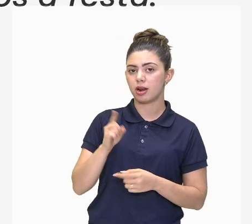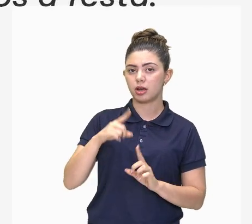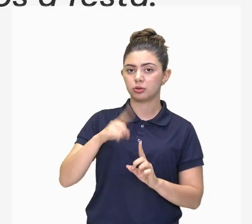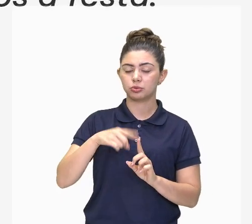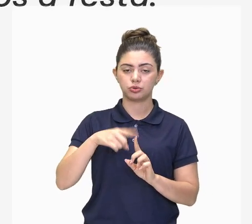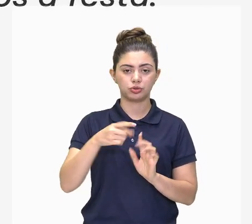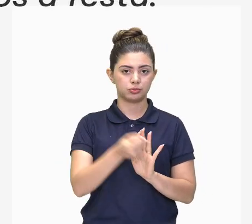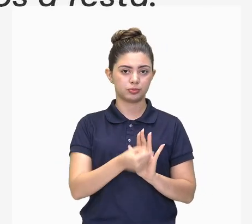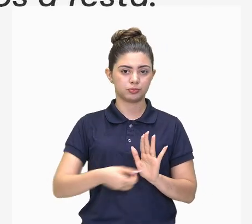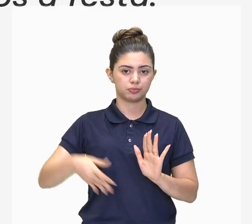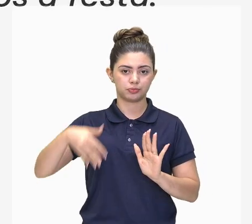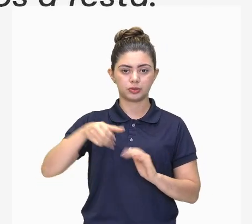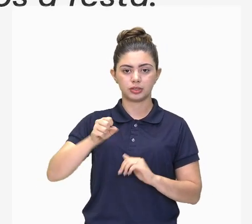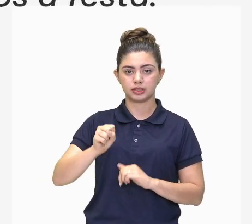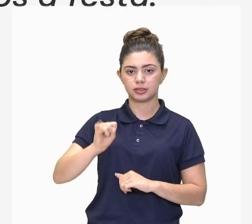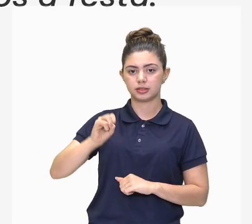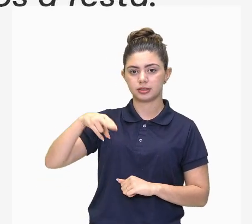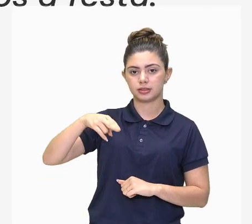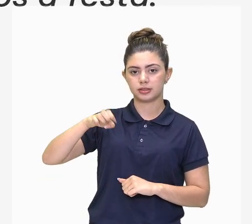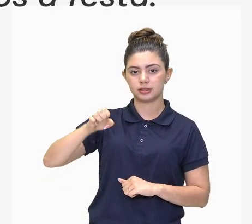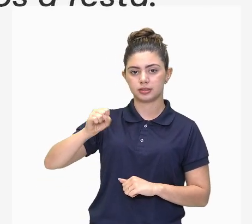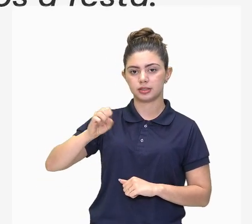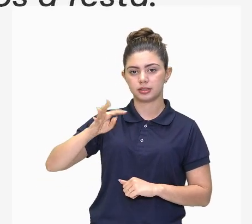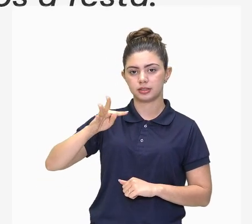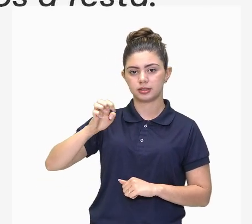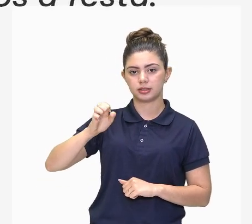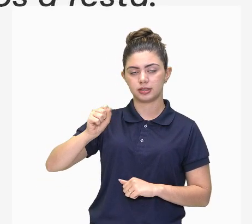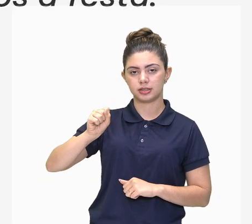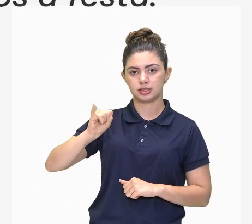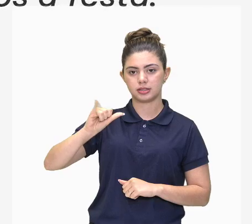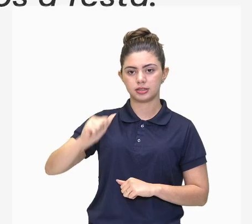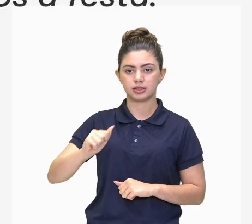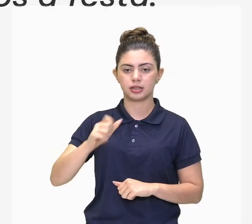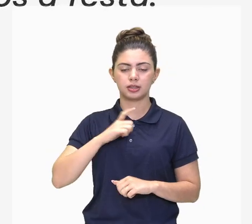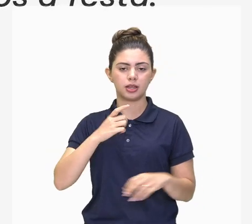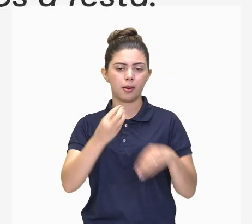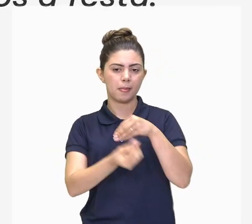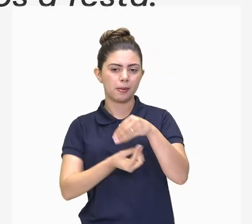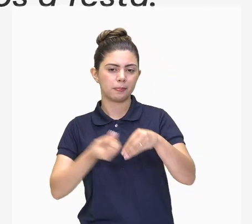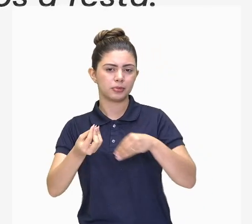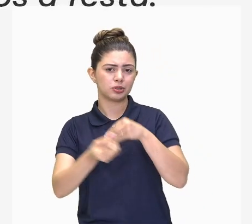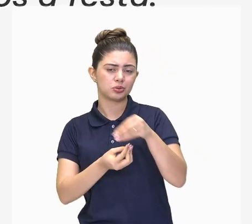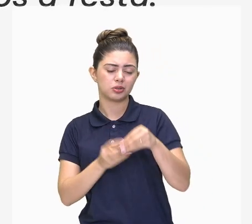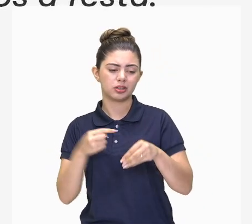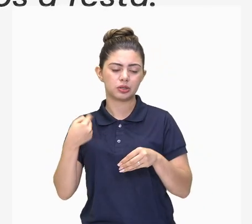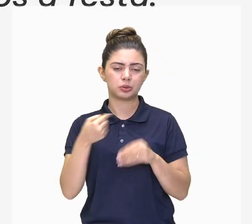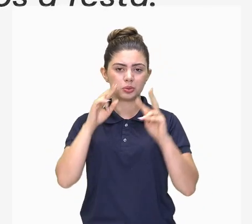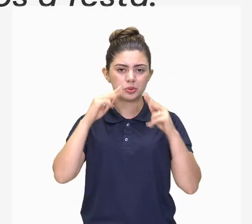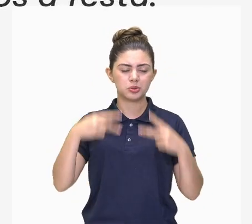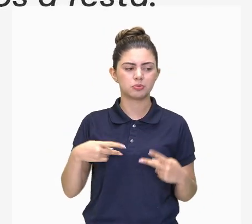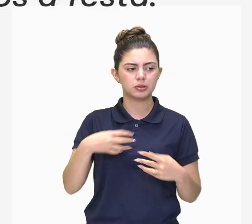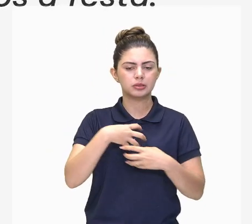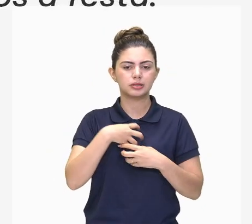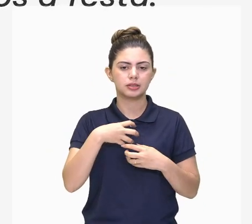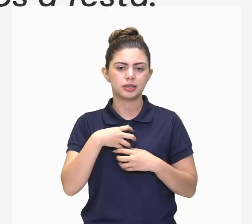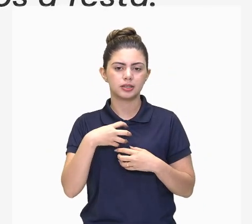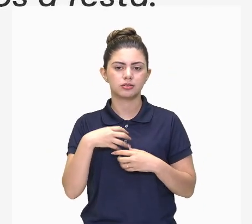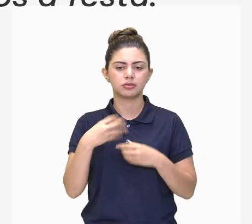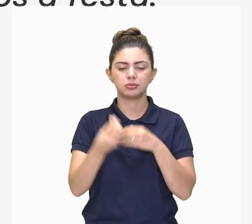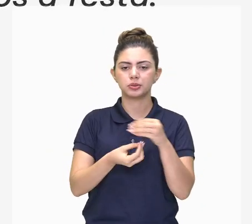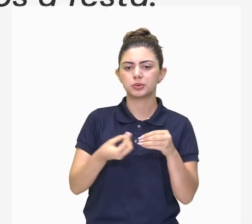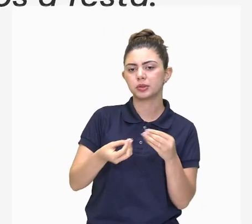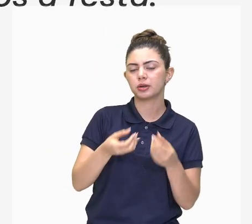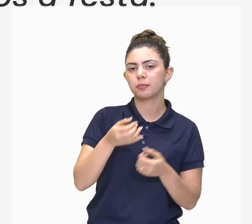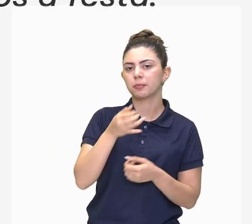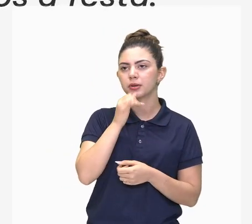vai fazer essa mistura, né, de sensações que nós, seres humanos, tem e vai mexer com